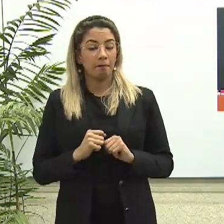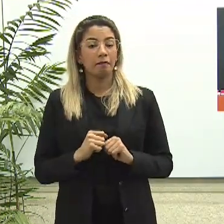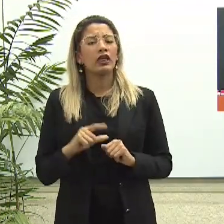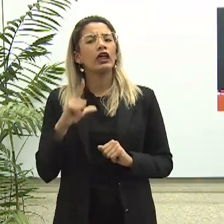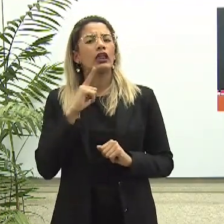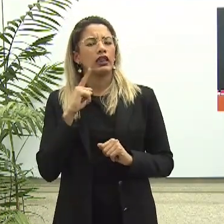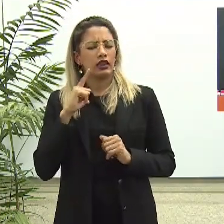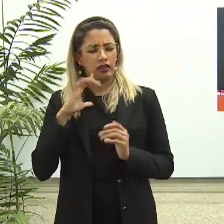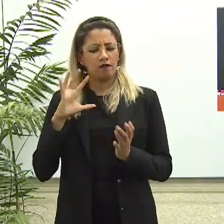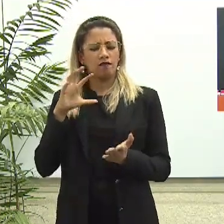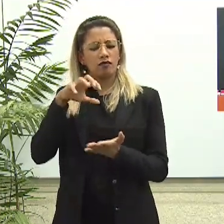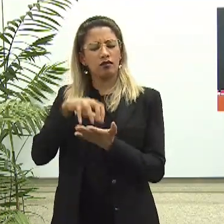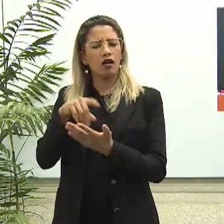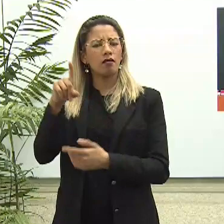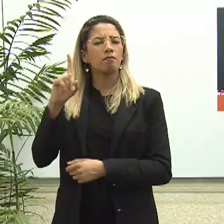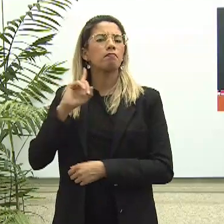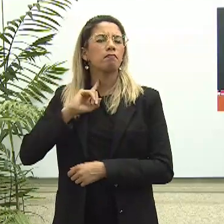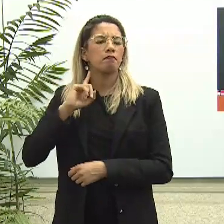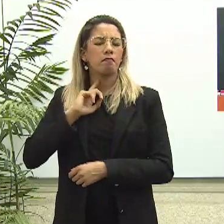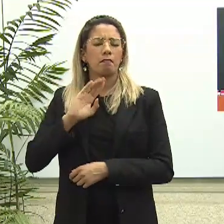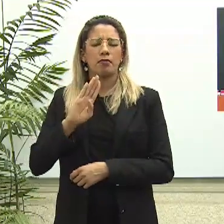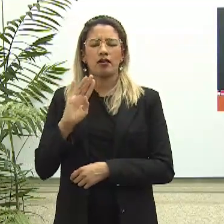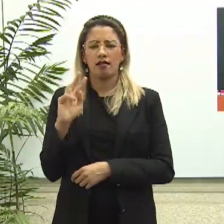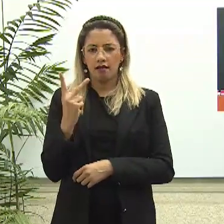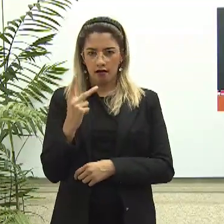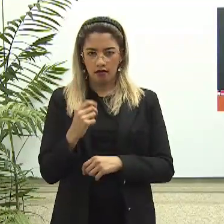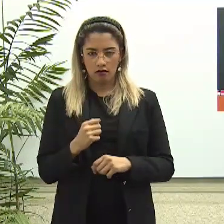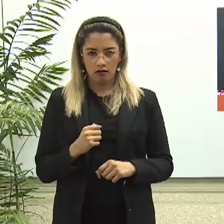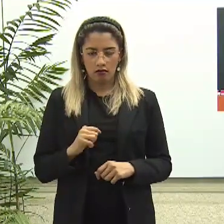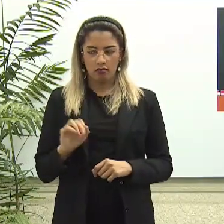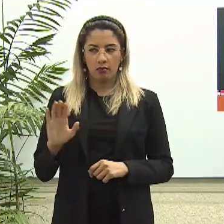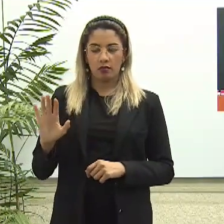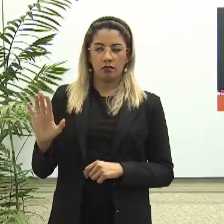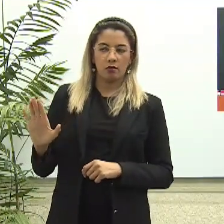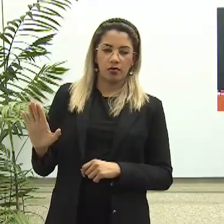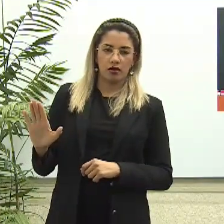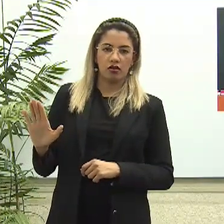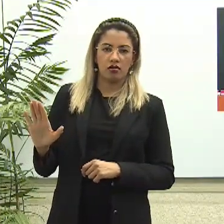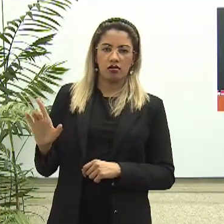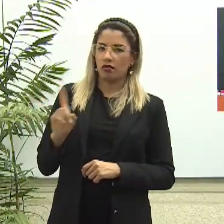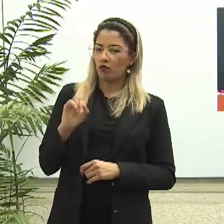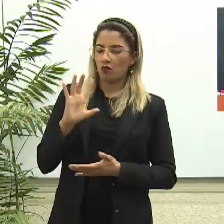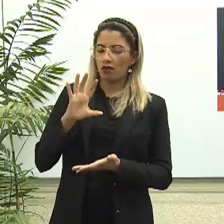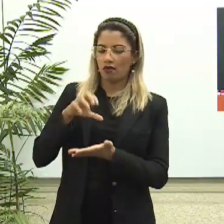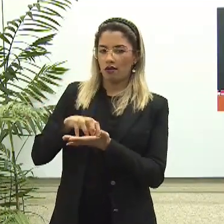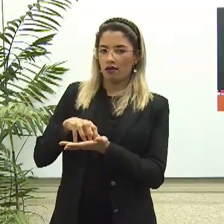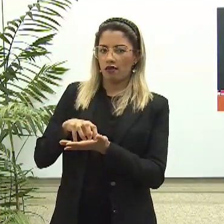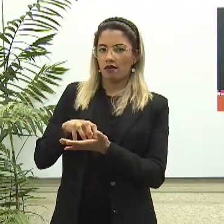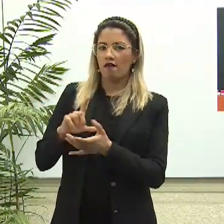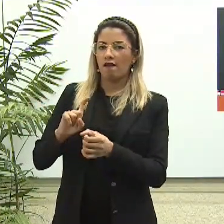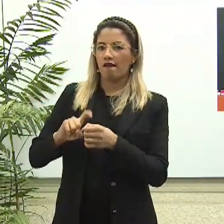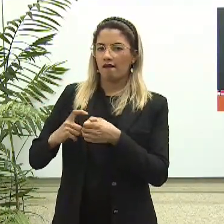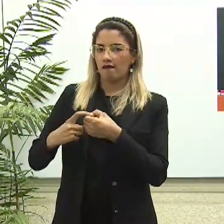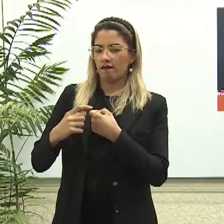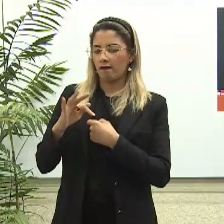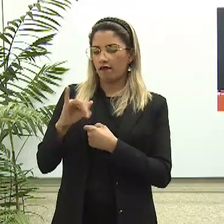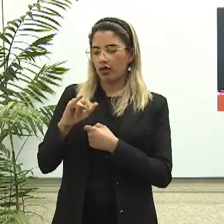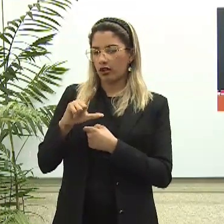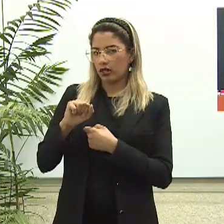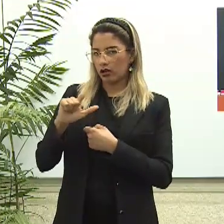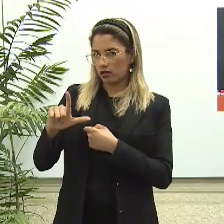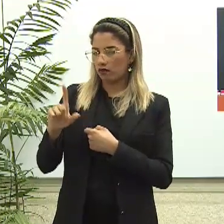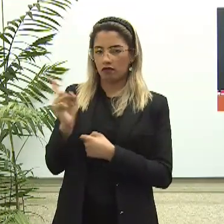filial inclusive em Belo Horizonte Eu falei alto lá vocês não tem uma filial Vocês compraram uma